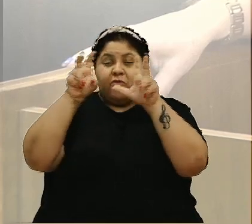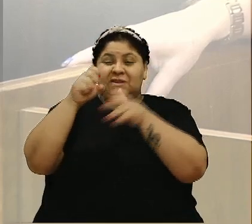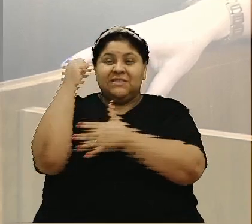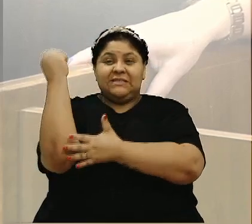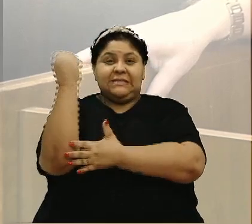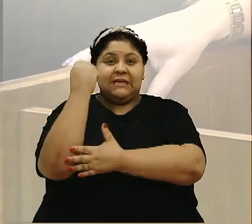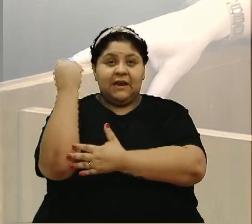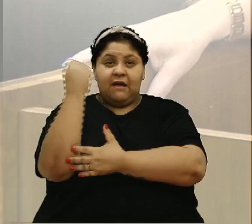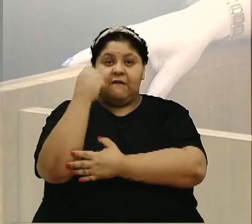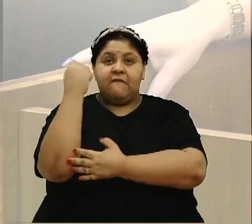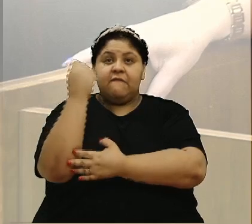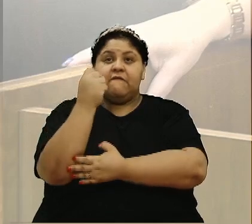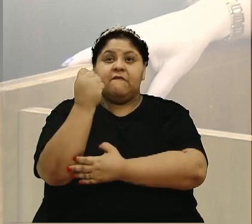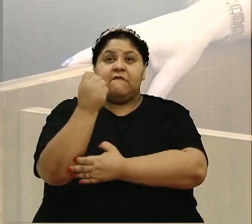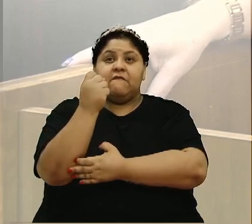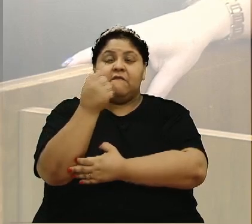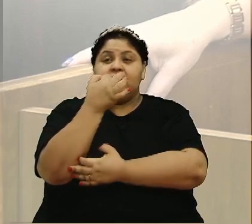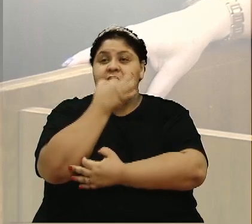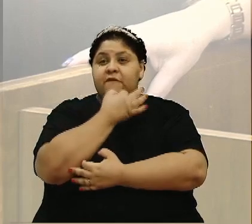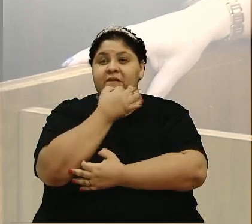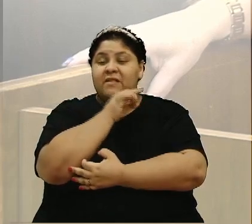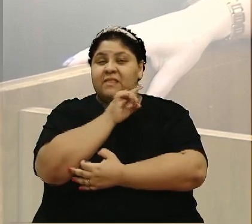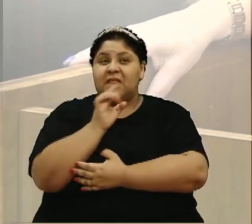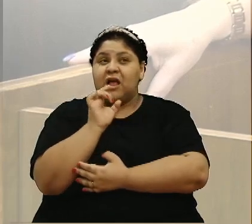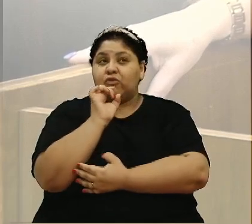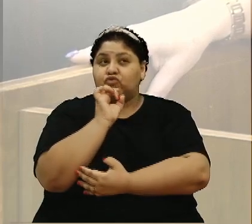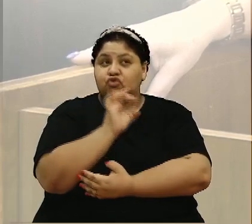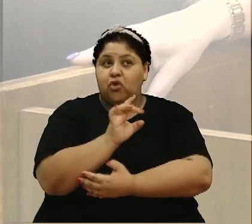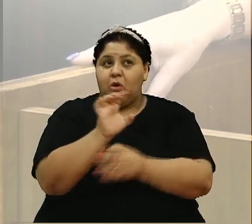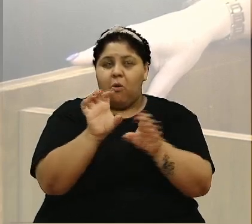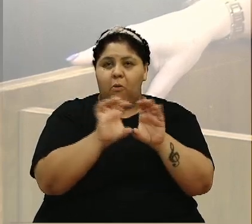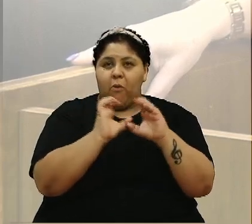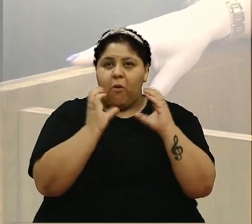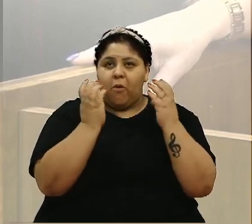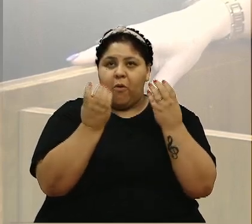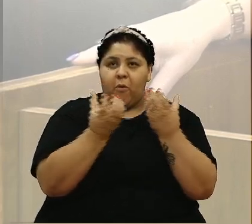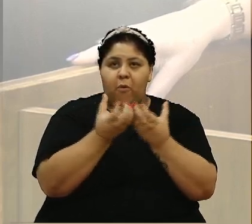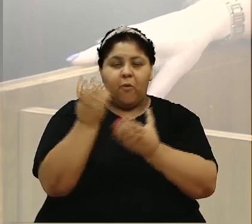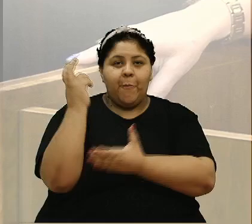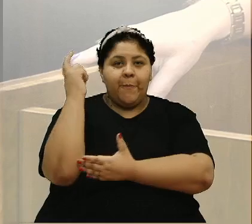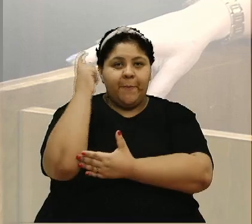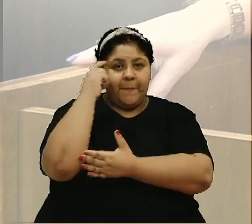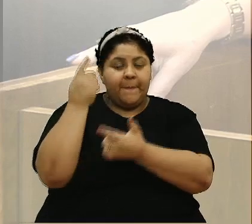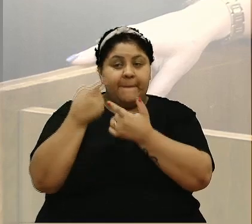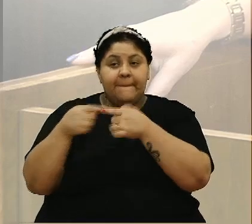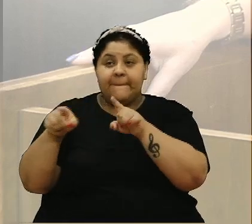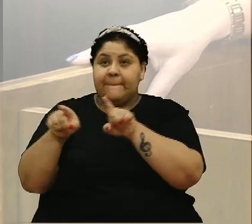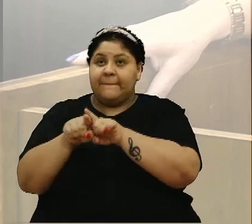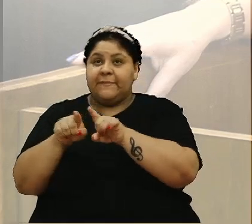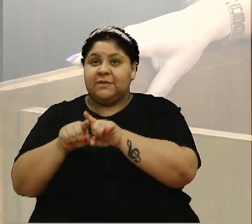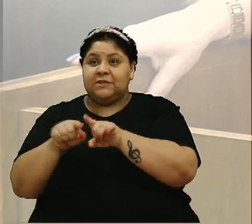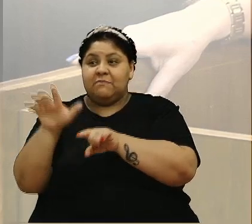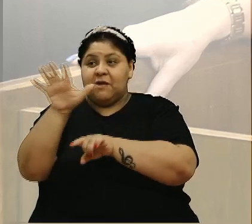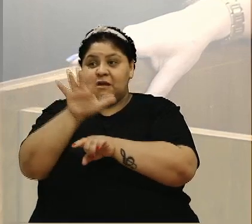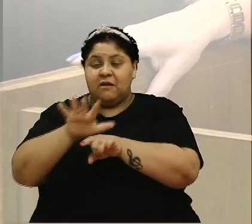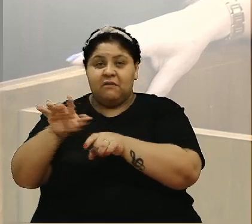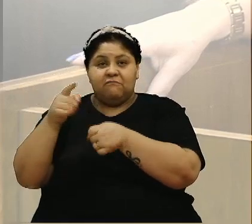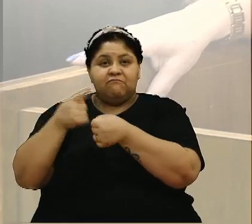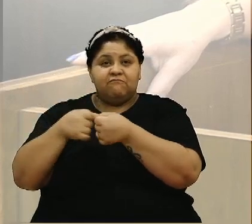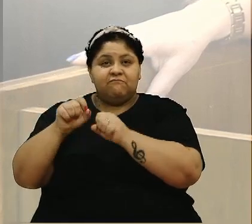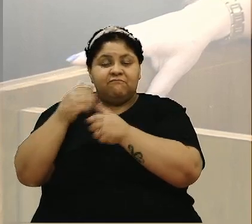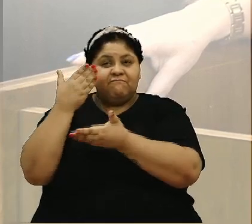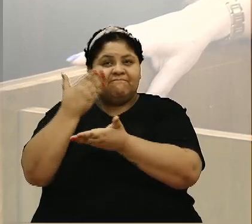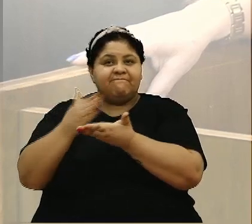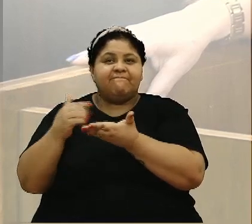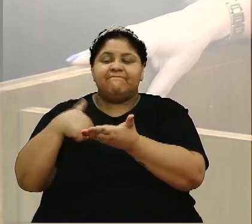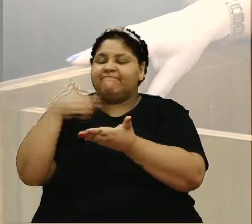nossa cidade, não só para a comunidade cultural, mas para toda a cidade. Quem pede a cidade, eu